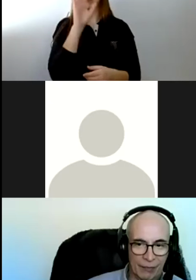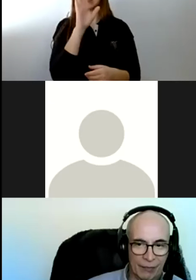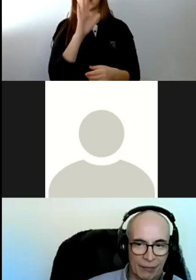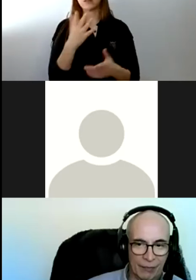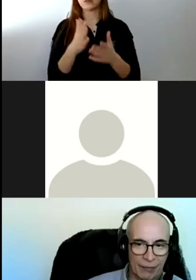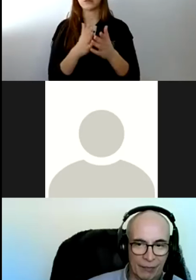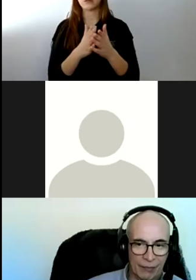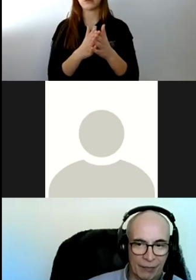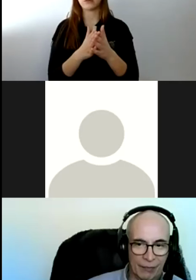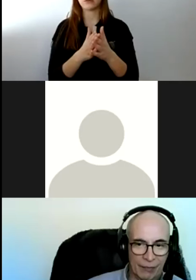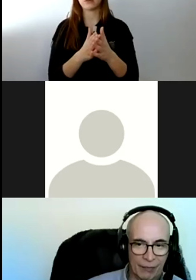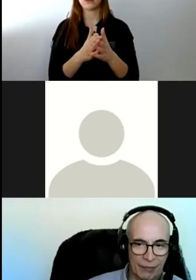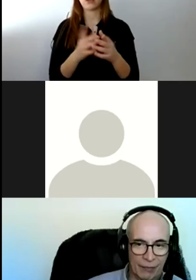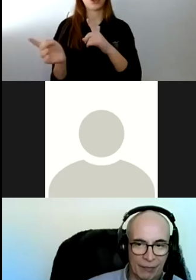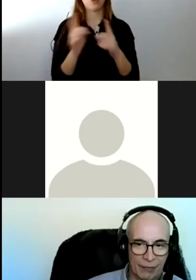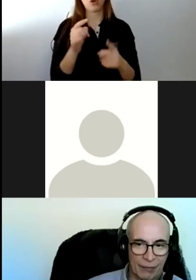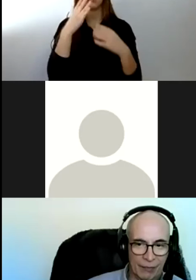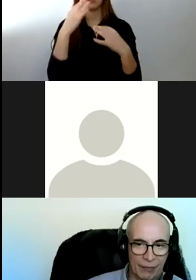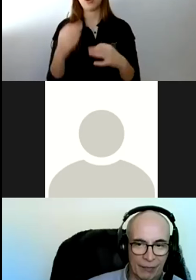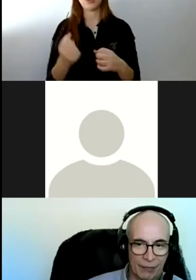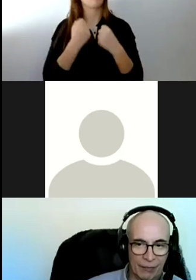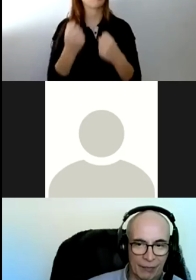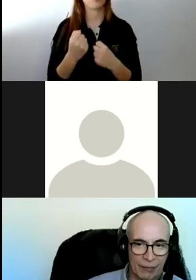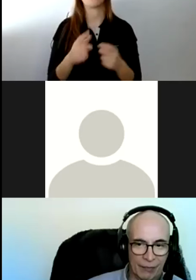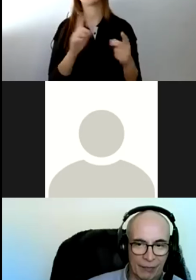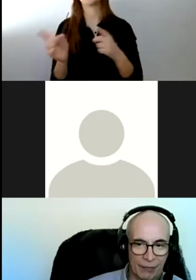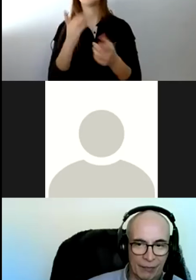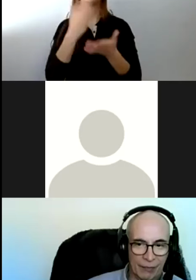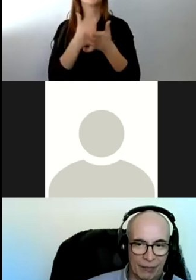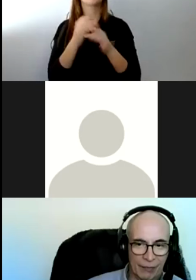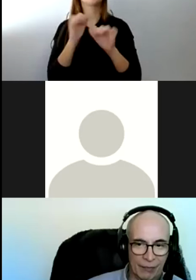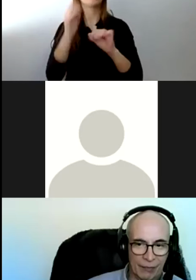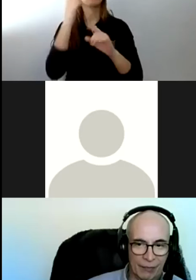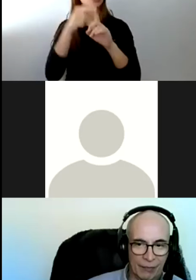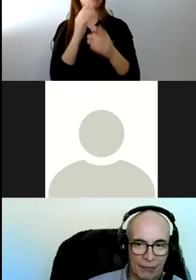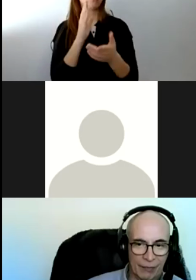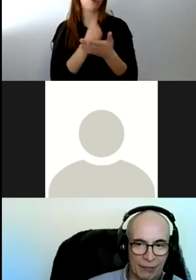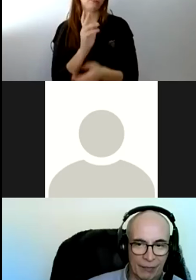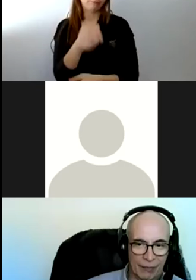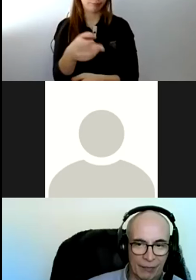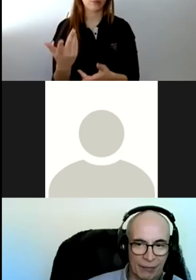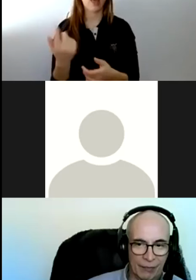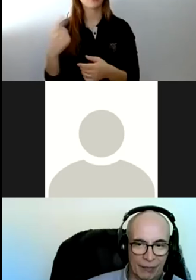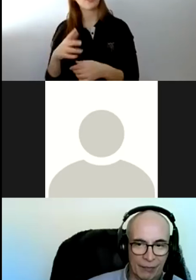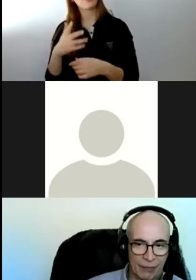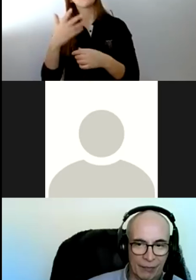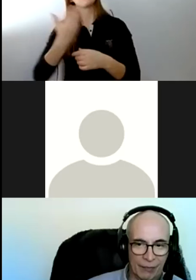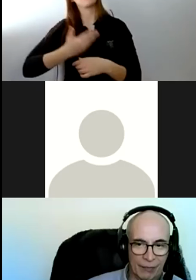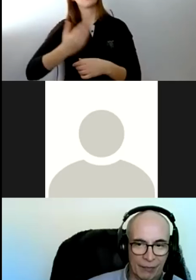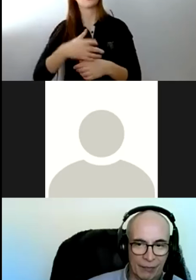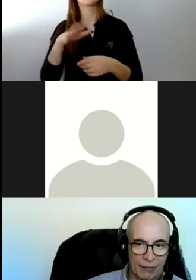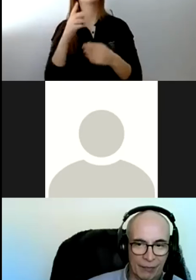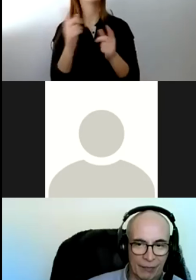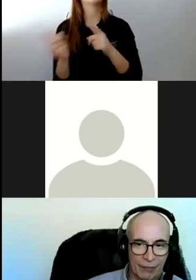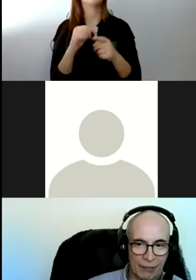utilizar os transportes regulares, os transportes escolares para se deslocarem à escola, têm direito a um transporte gratuito, que é da